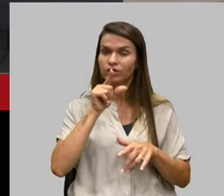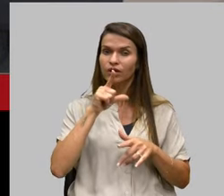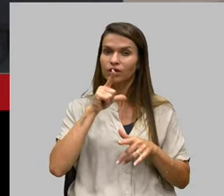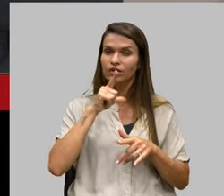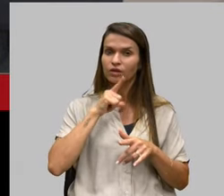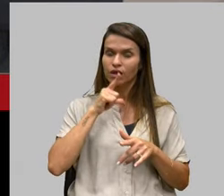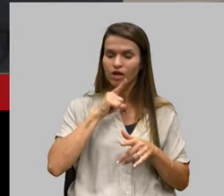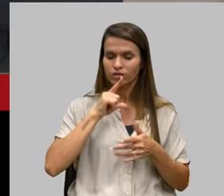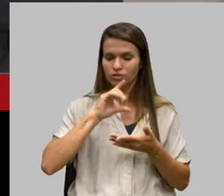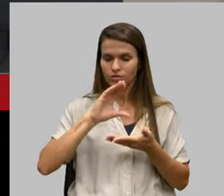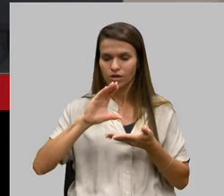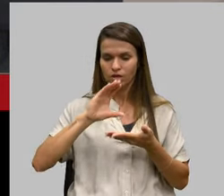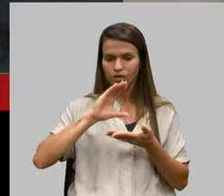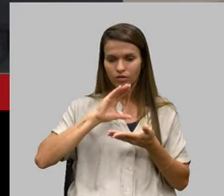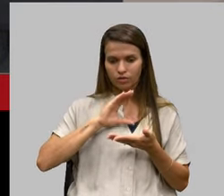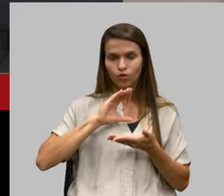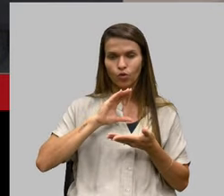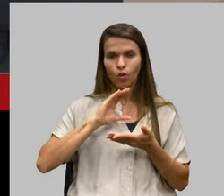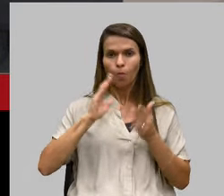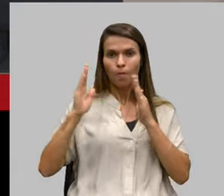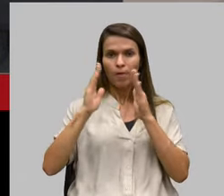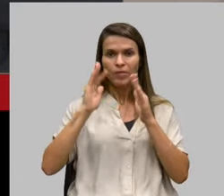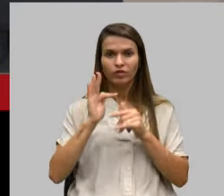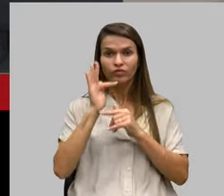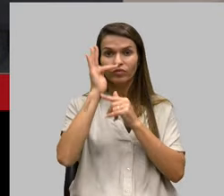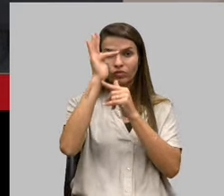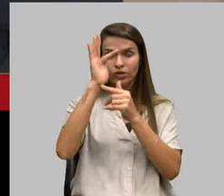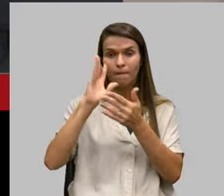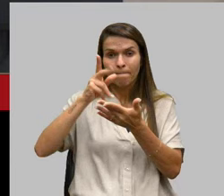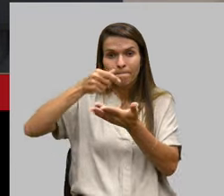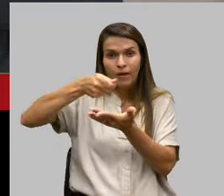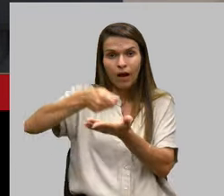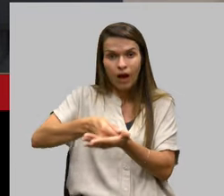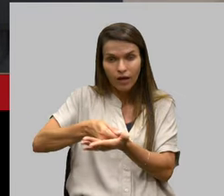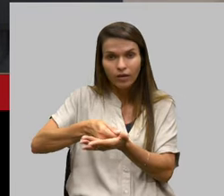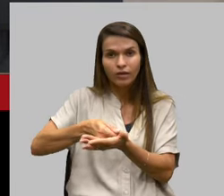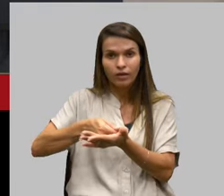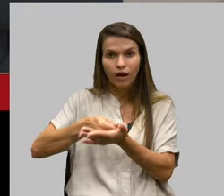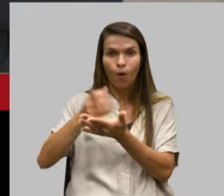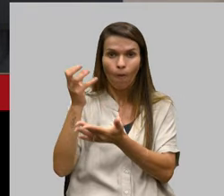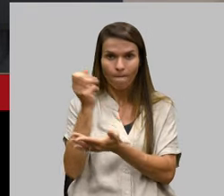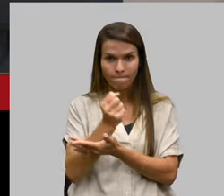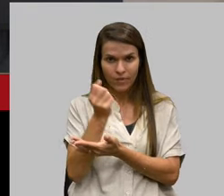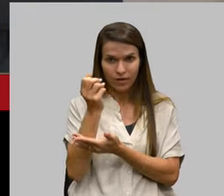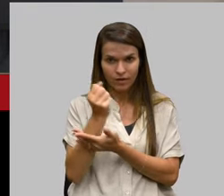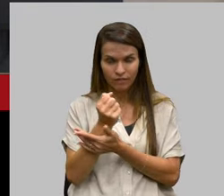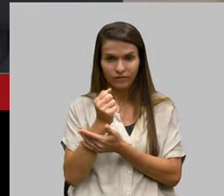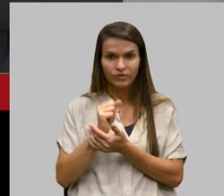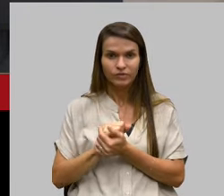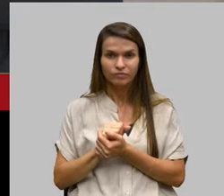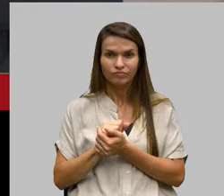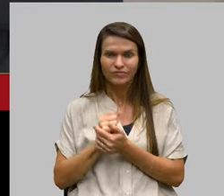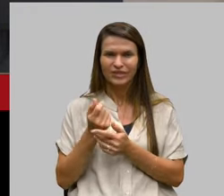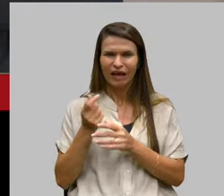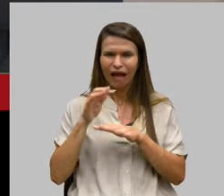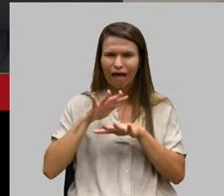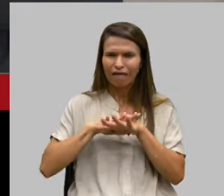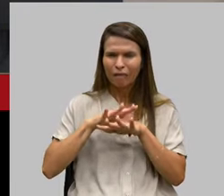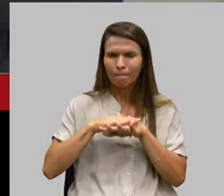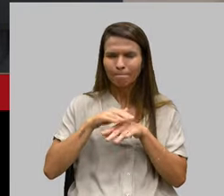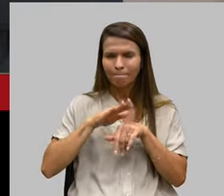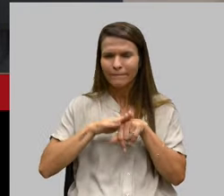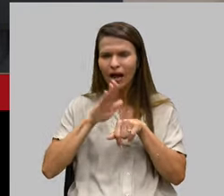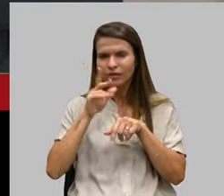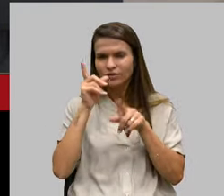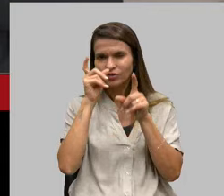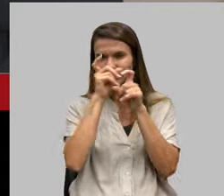recursos no momento futuro você pagaria o benefício aí a conta fica mais difícil em relação a gente